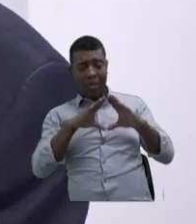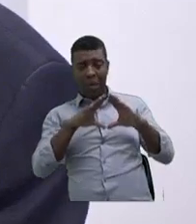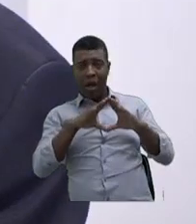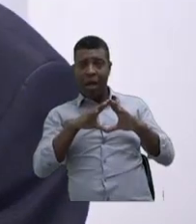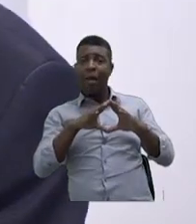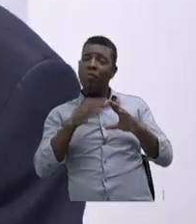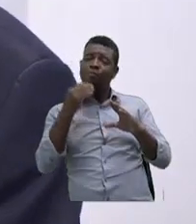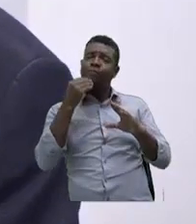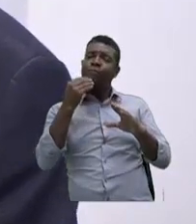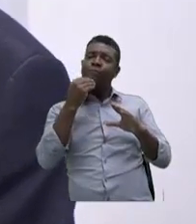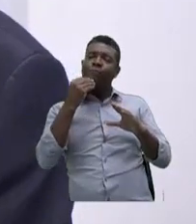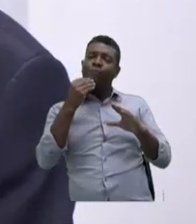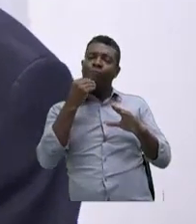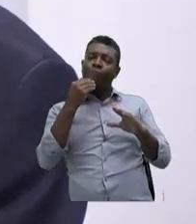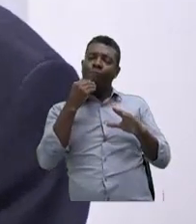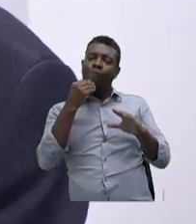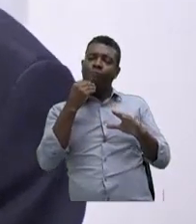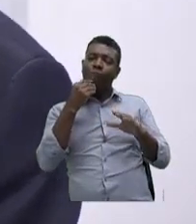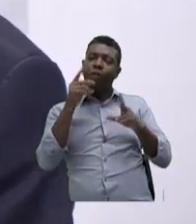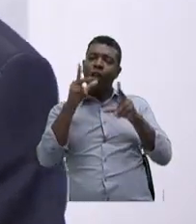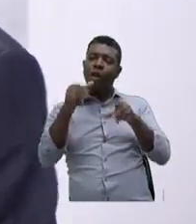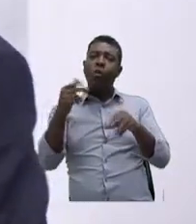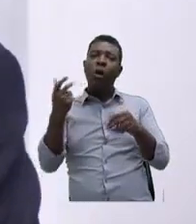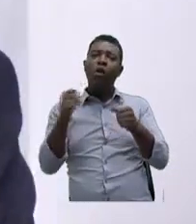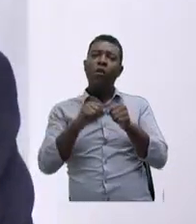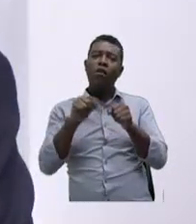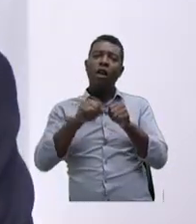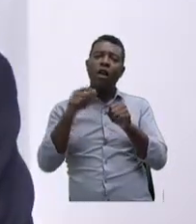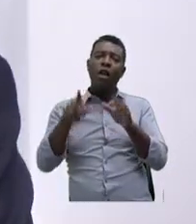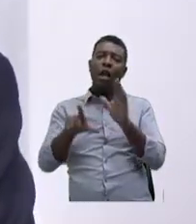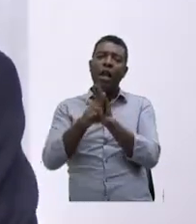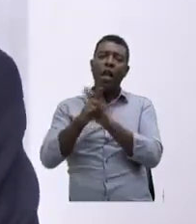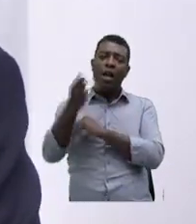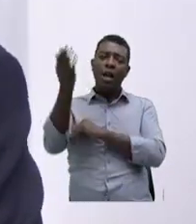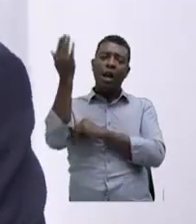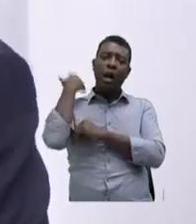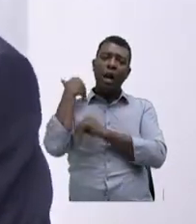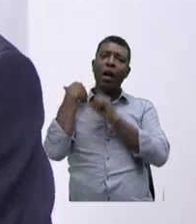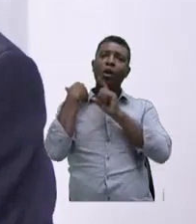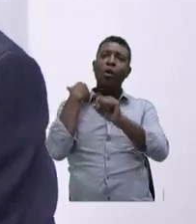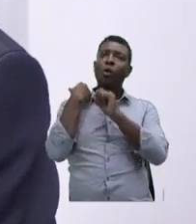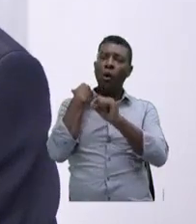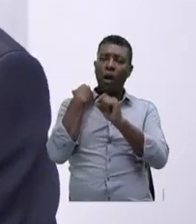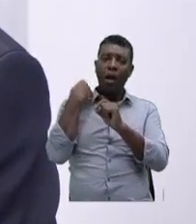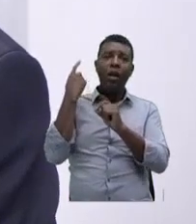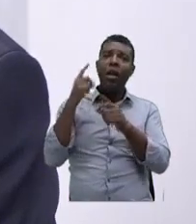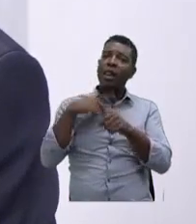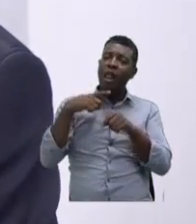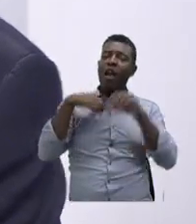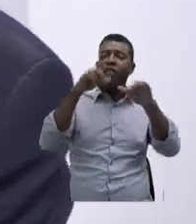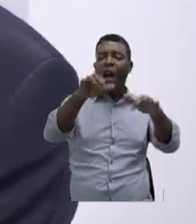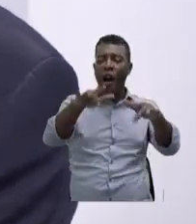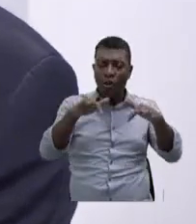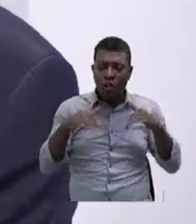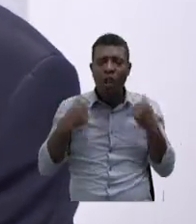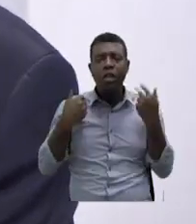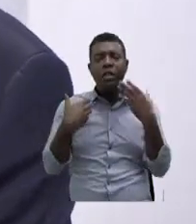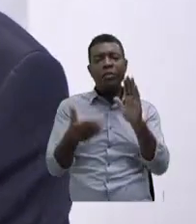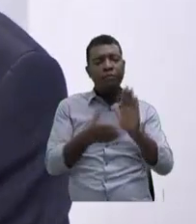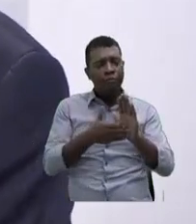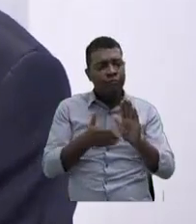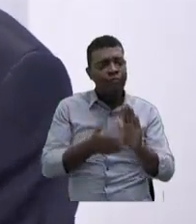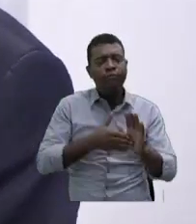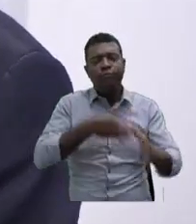fizemos da Lei Aldir Blanc. Nós tivemos aqui uma audiência que foi bastante propositiva,